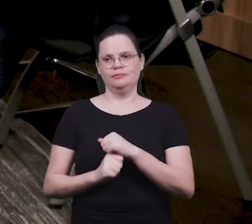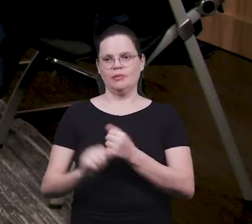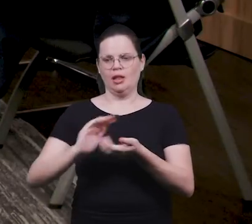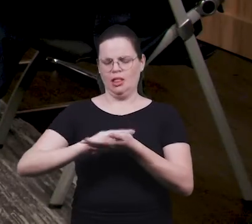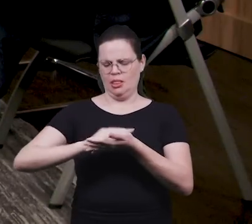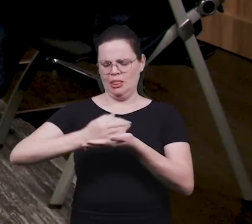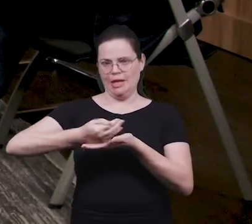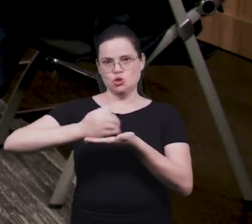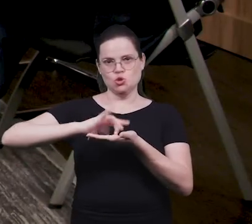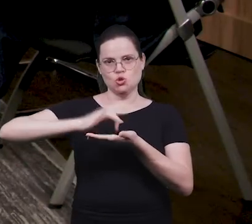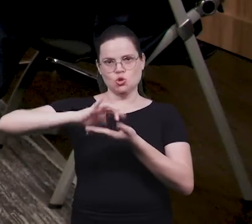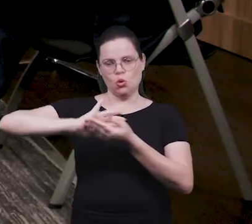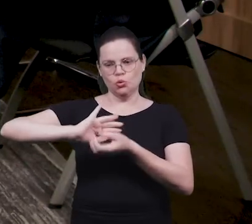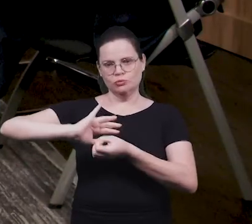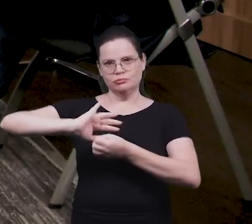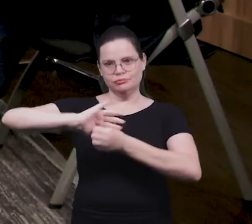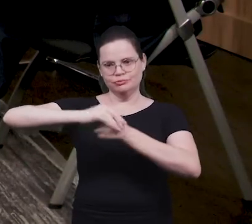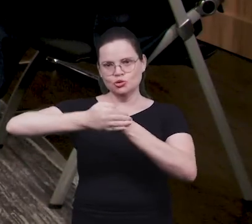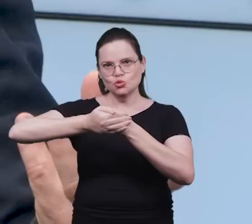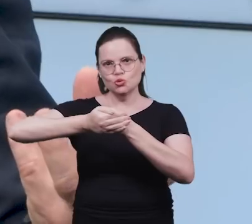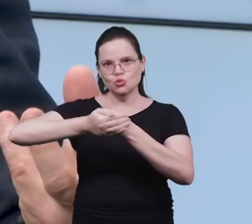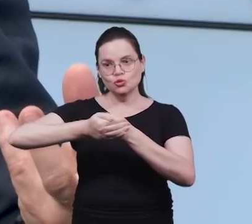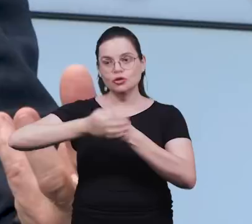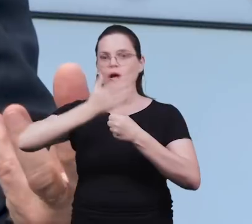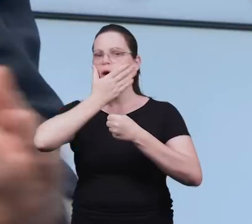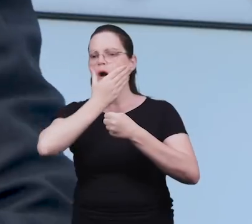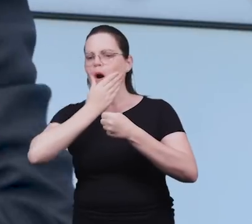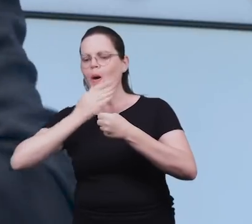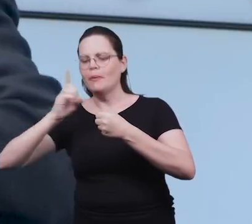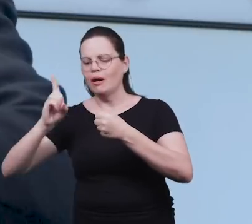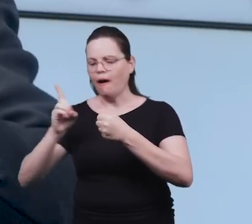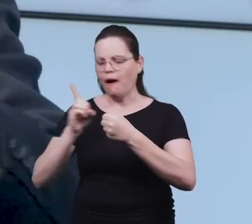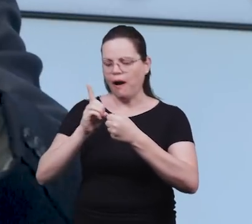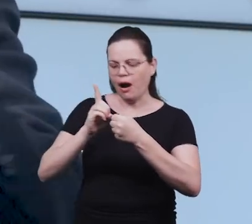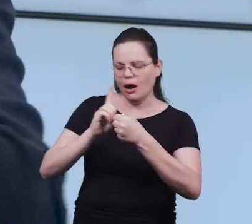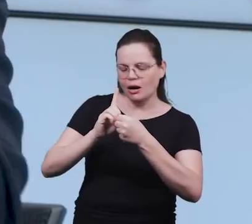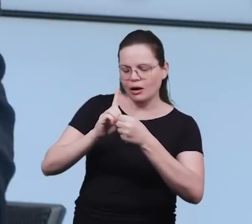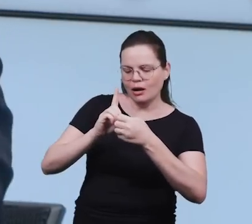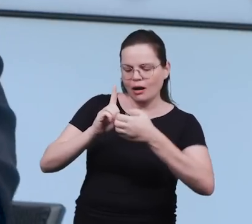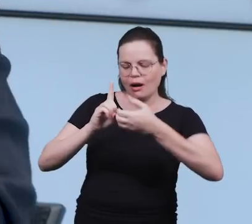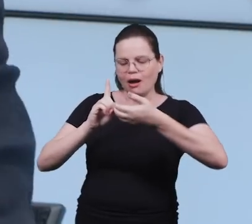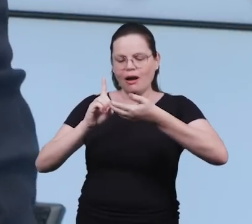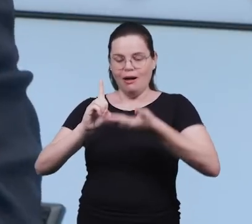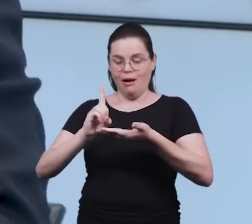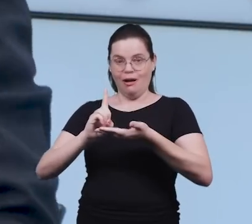campo. Então esse tesouro ele estava escondido, e ele